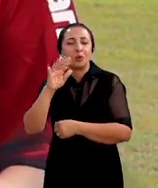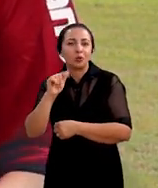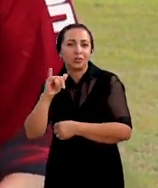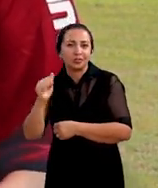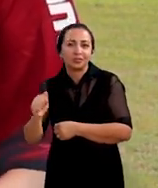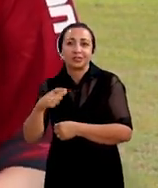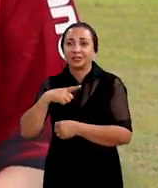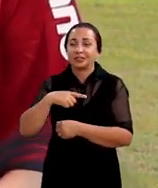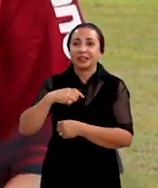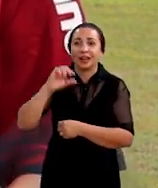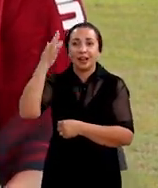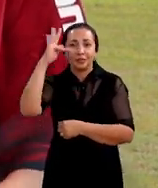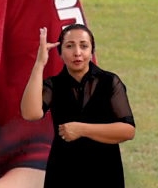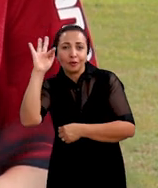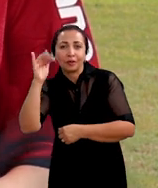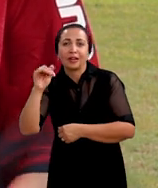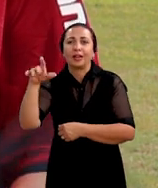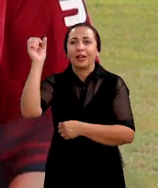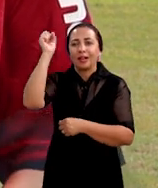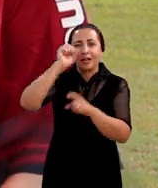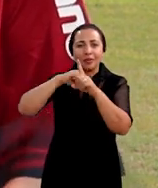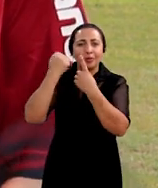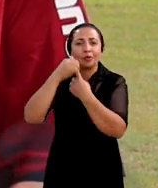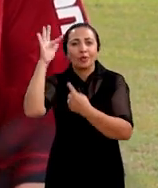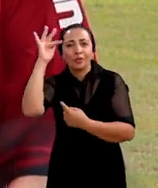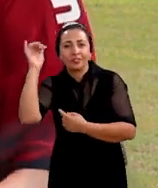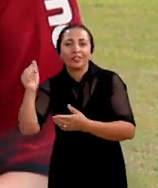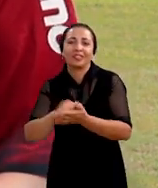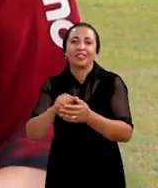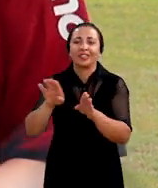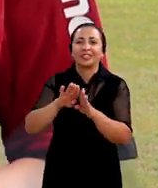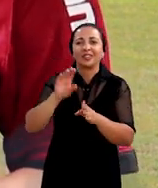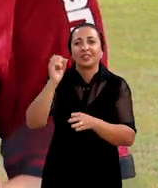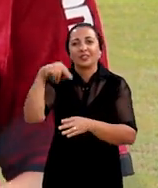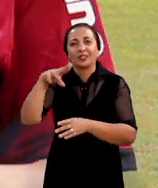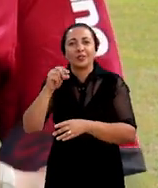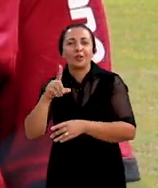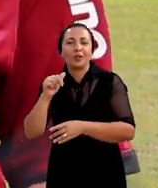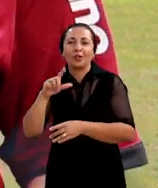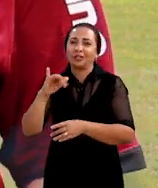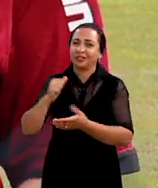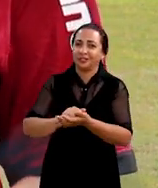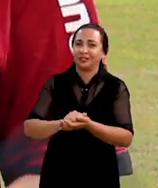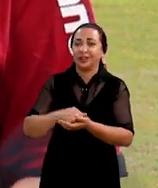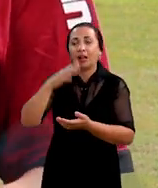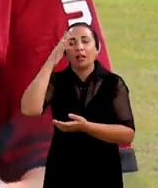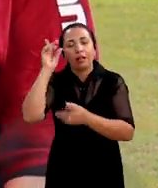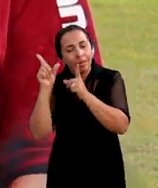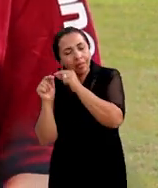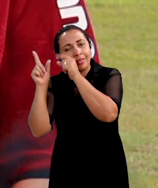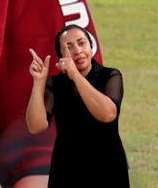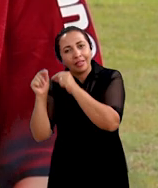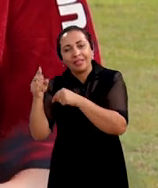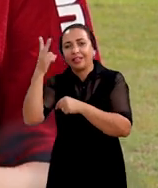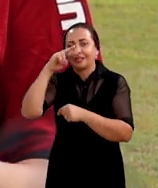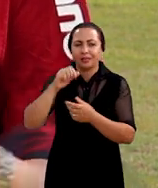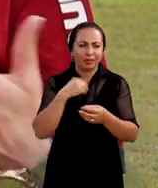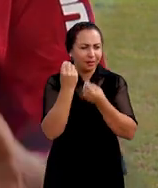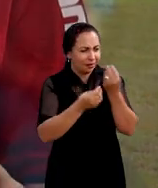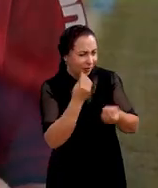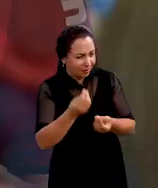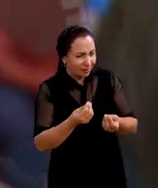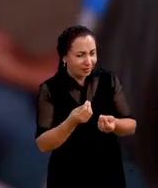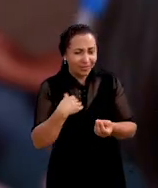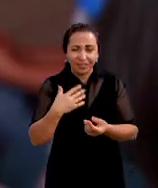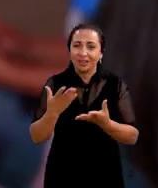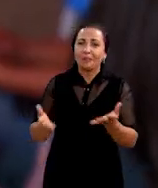tem filosofia, sociologia e depois sonologia. O que é sonologia? Aula de história, professora, dá muito sono. Aí eu fiquei pensando nisso, assim,